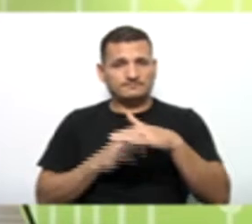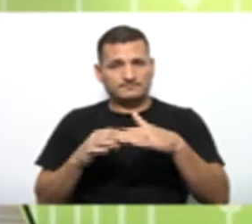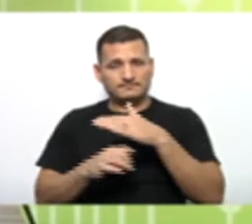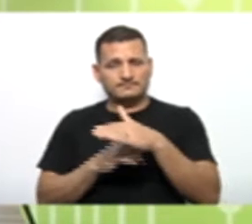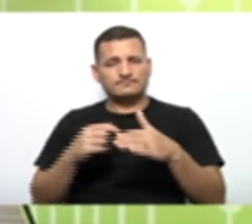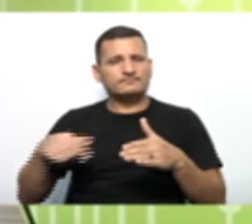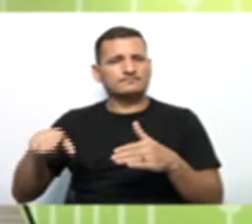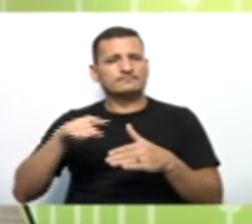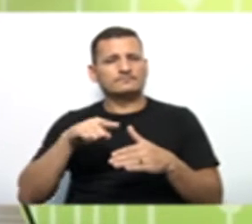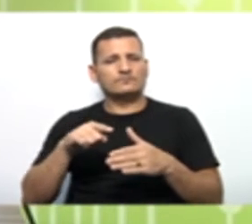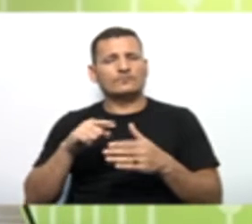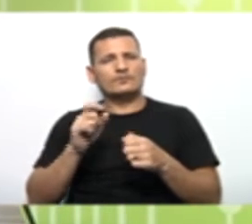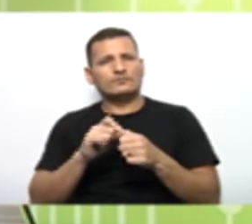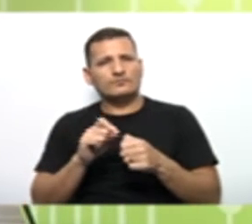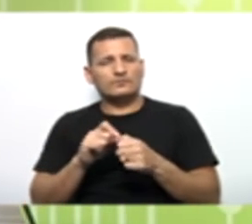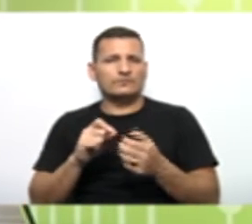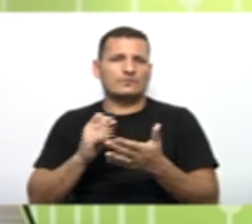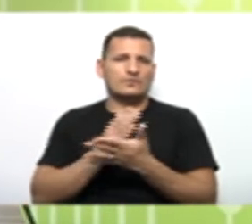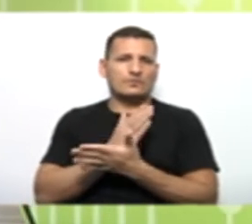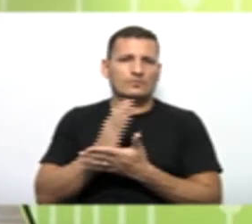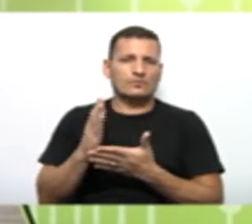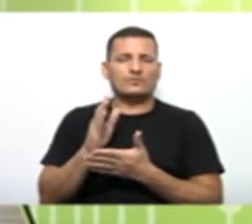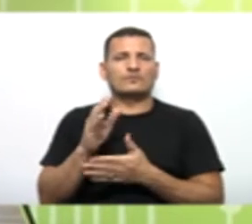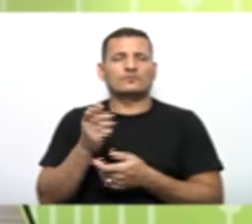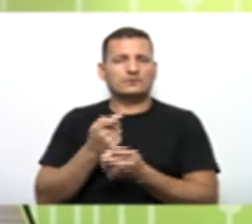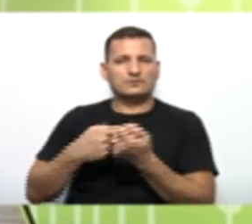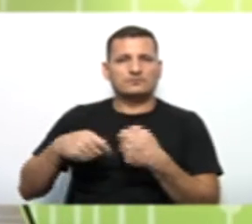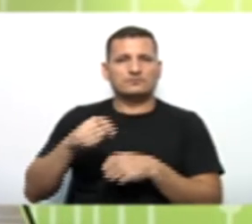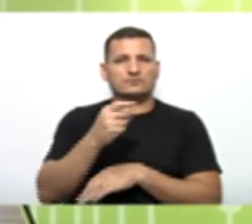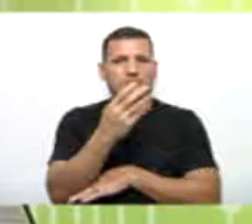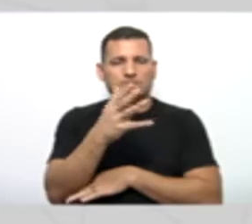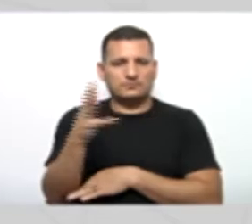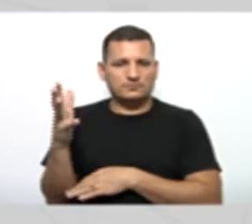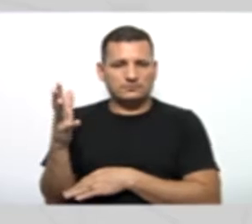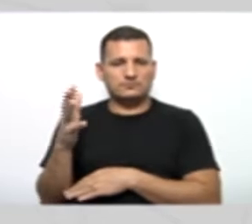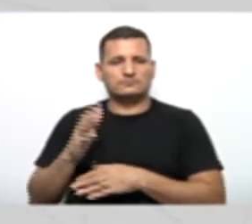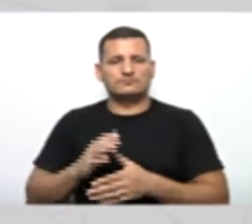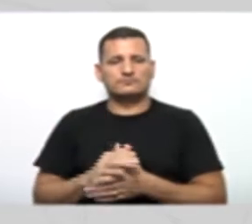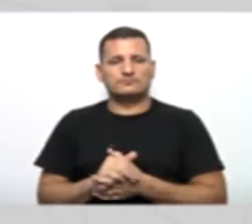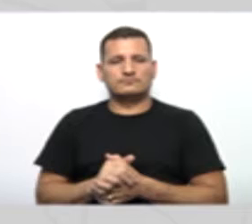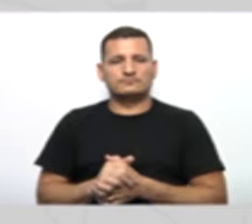desenvolvendo algumas abordagens de gestão ambiental.